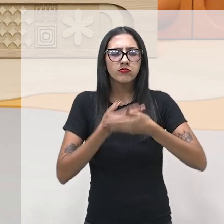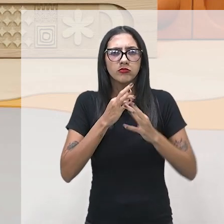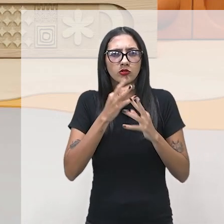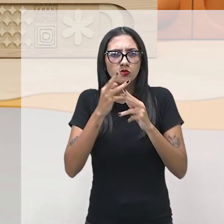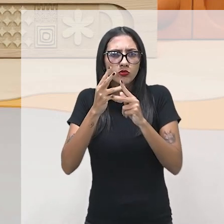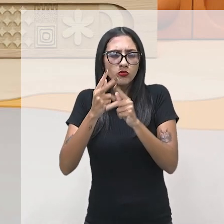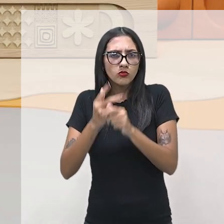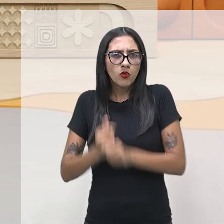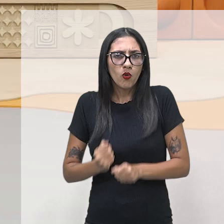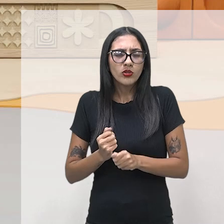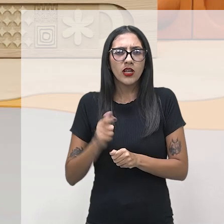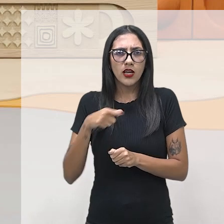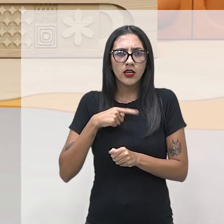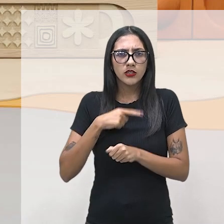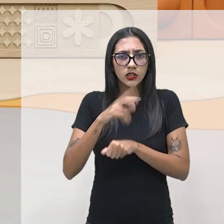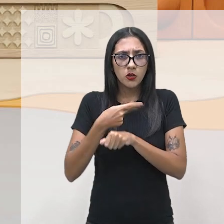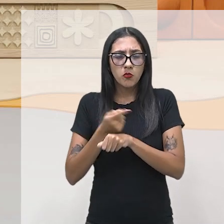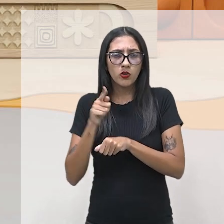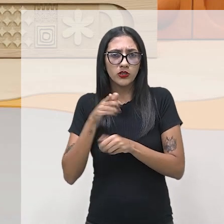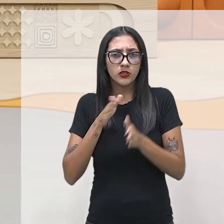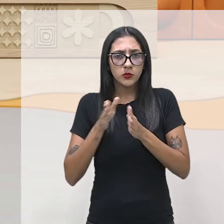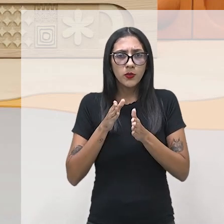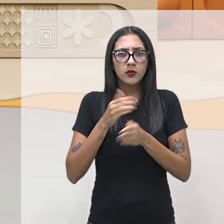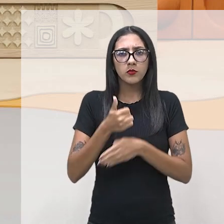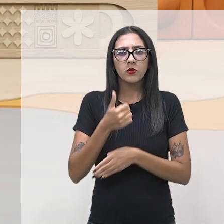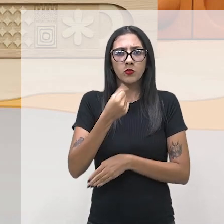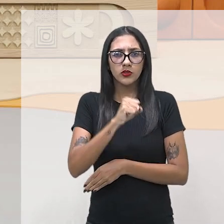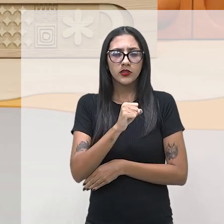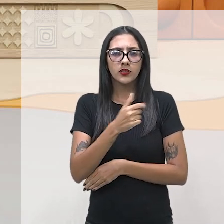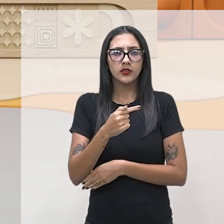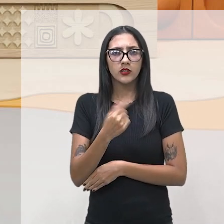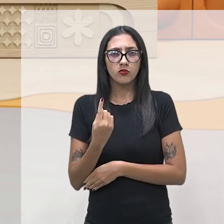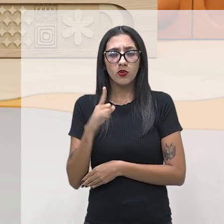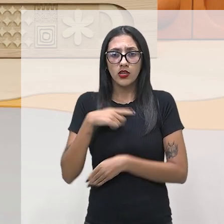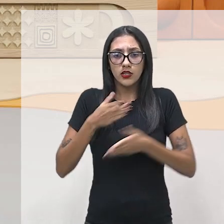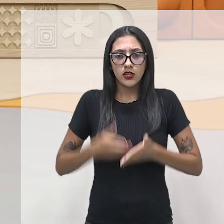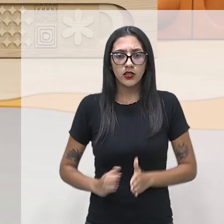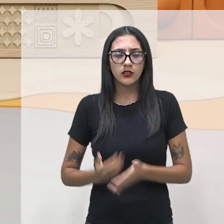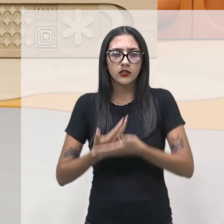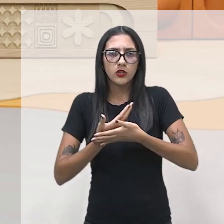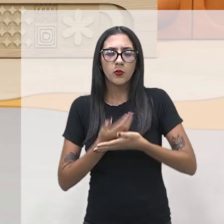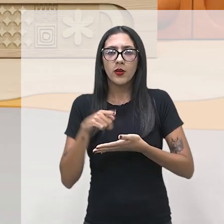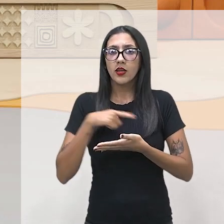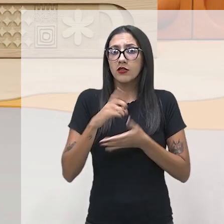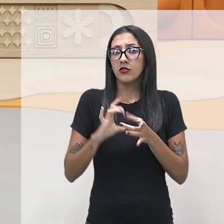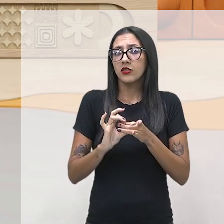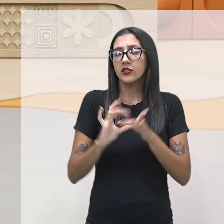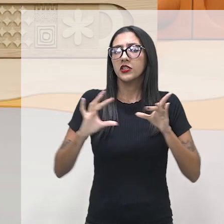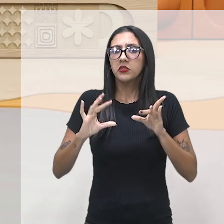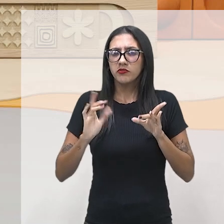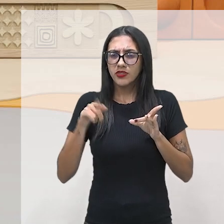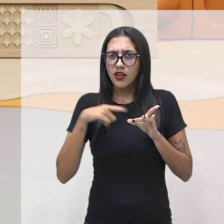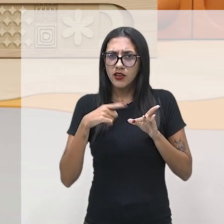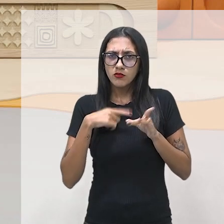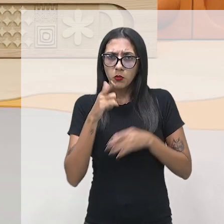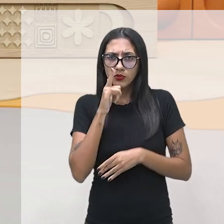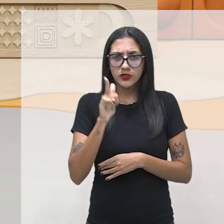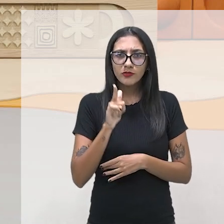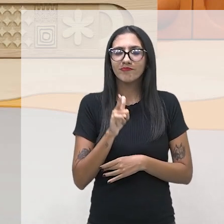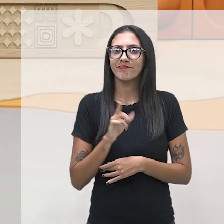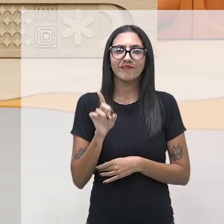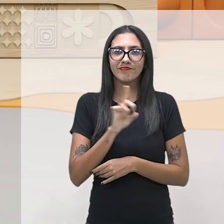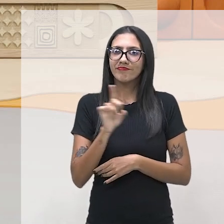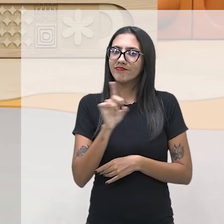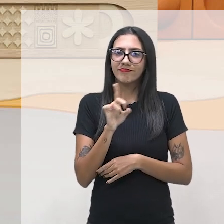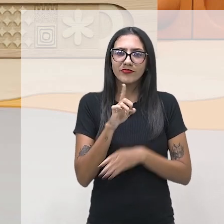que nascia a partir dessa lei, lá em 1871, ele era considerado um indivíduo livre. Ela pegou, professor? Ela